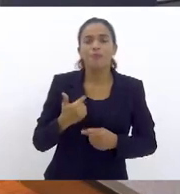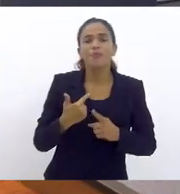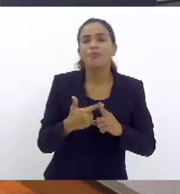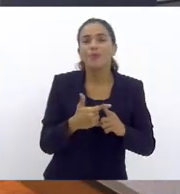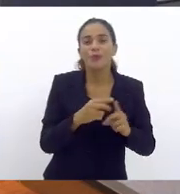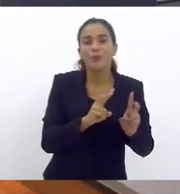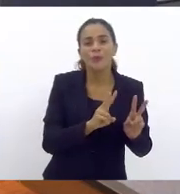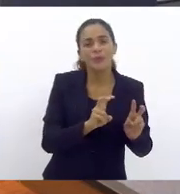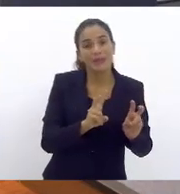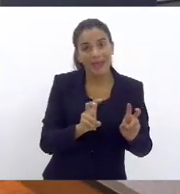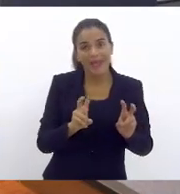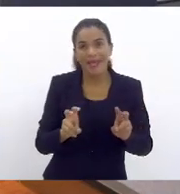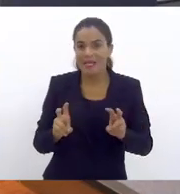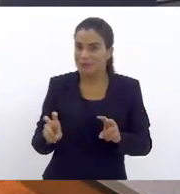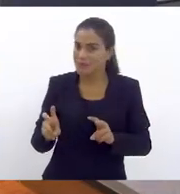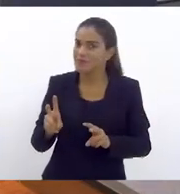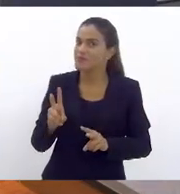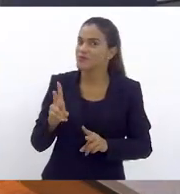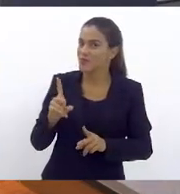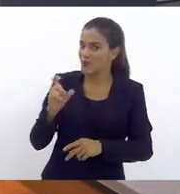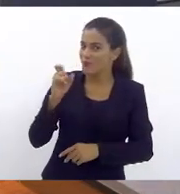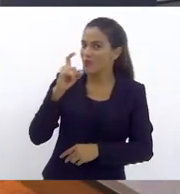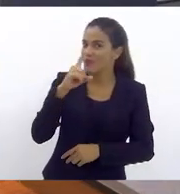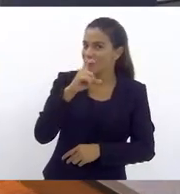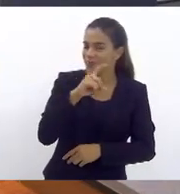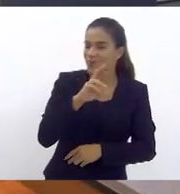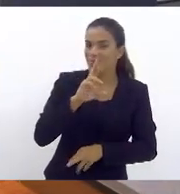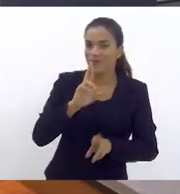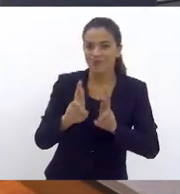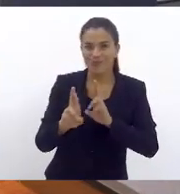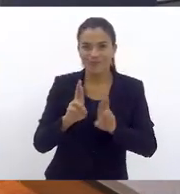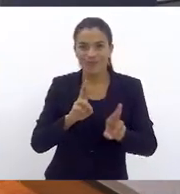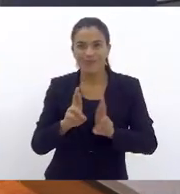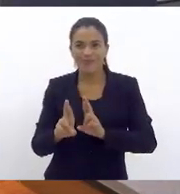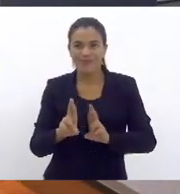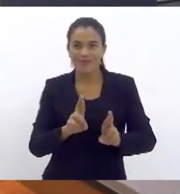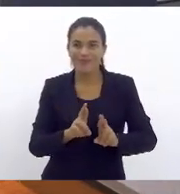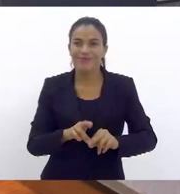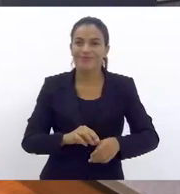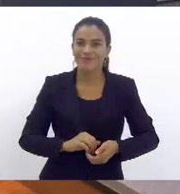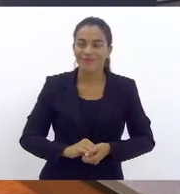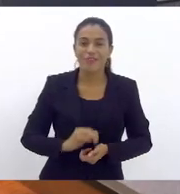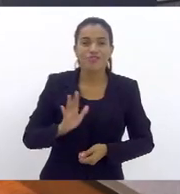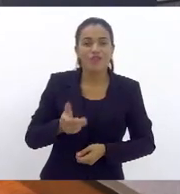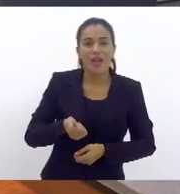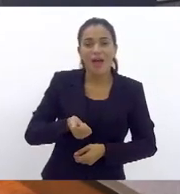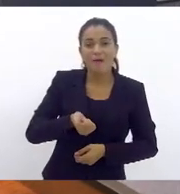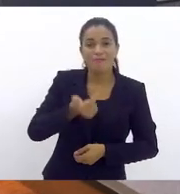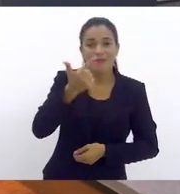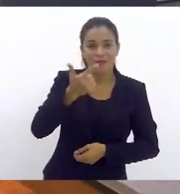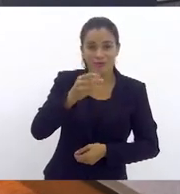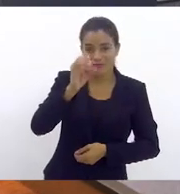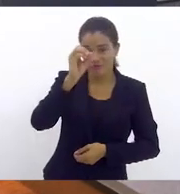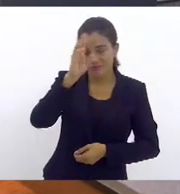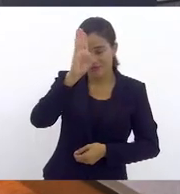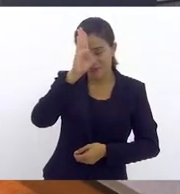bem complexos já estamos aí né ao meio-dia